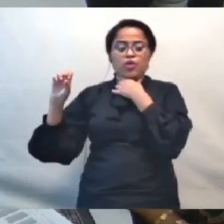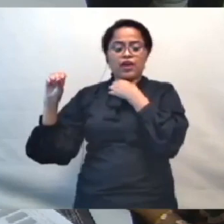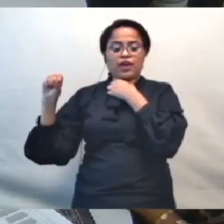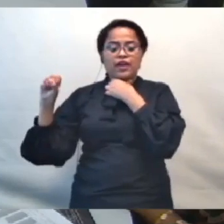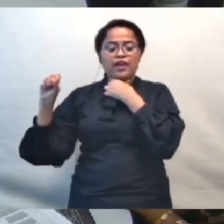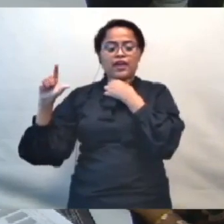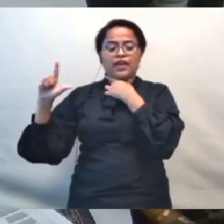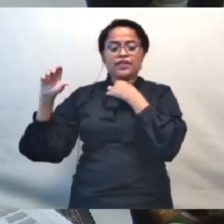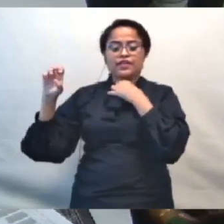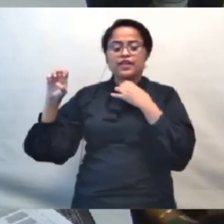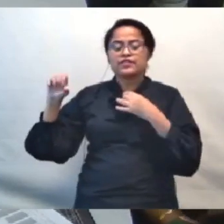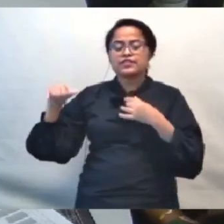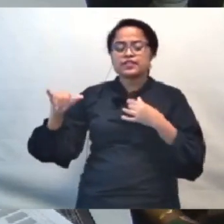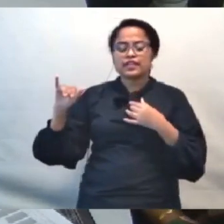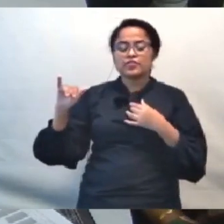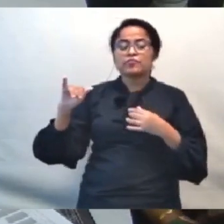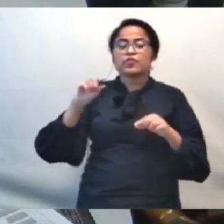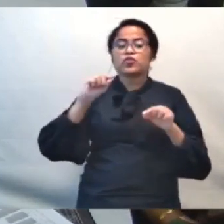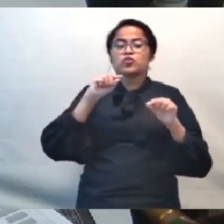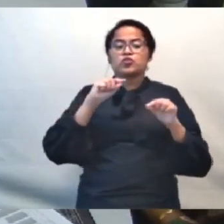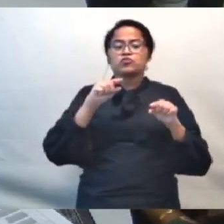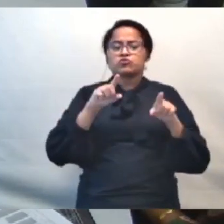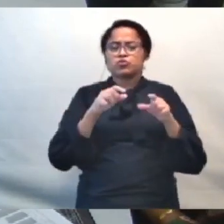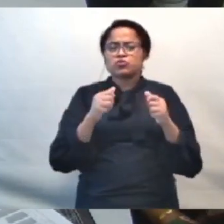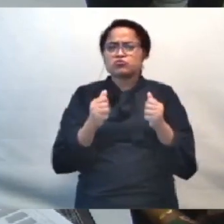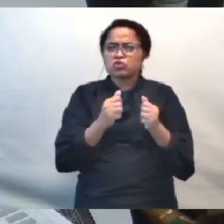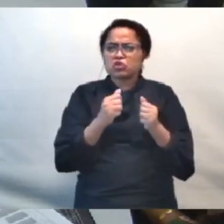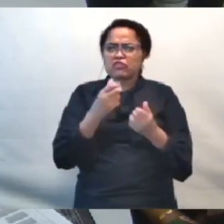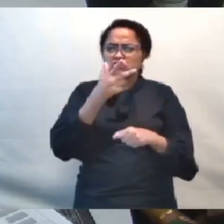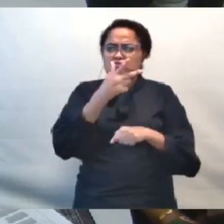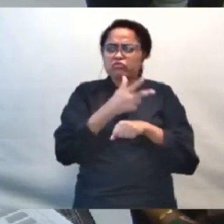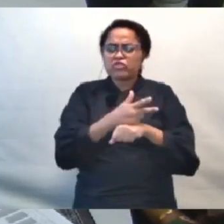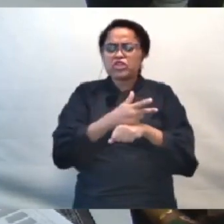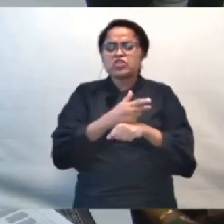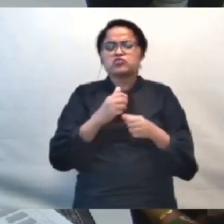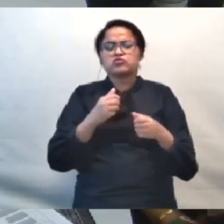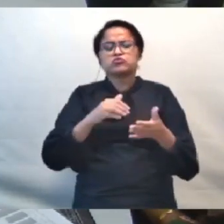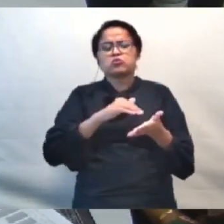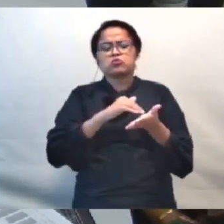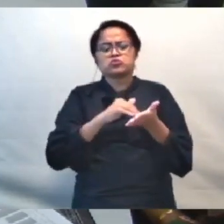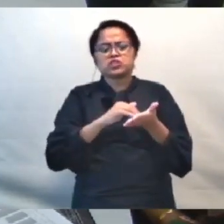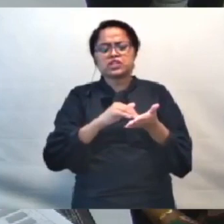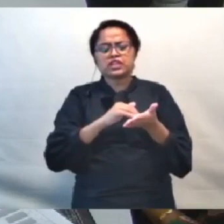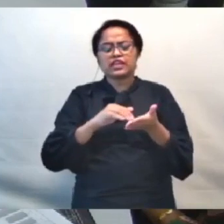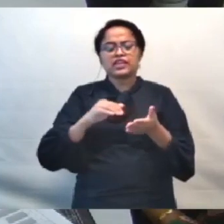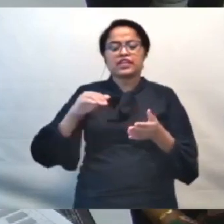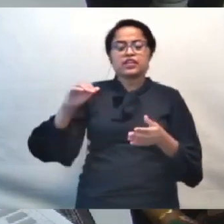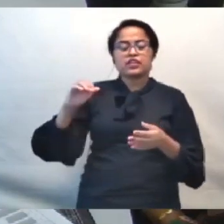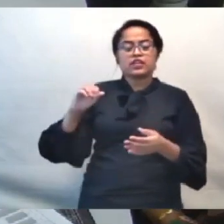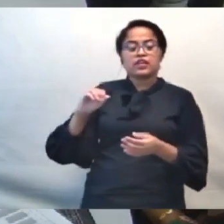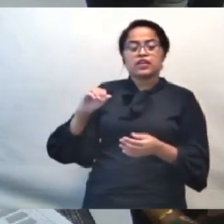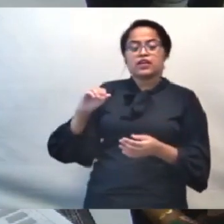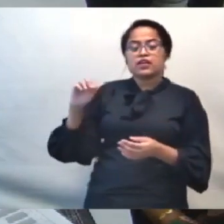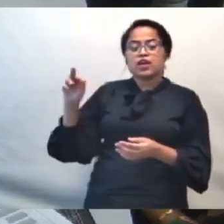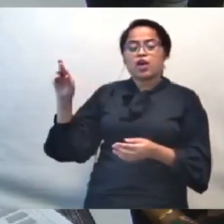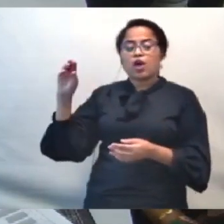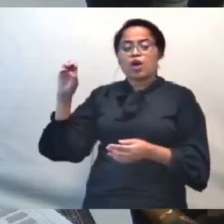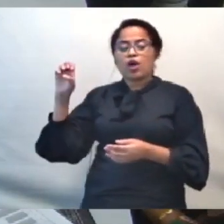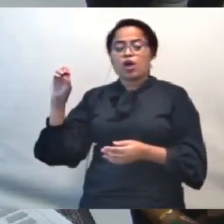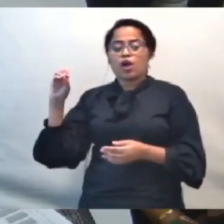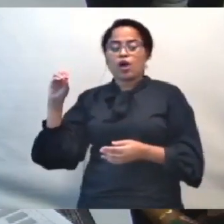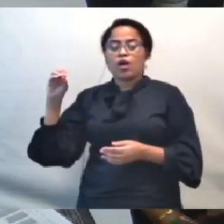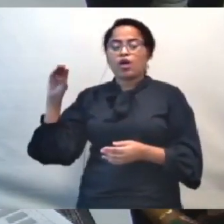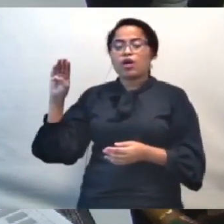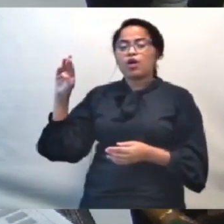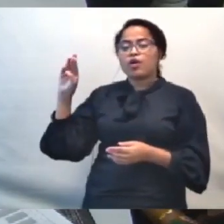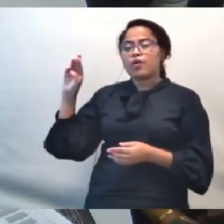Roberta Rodrigues, agradecendo a secretária de Educação por ajuda na reforma de campos de futebol. E aí, a